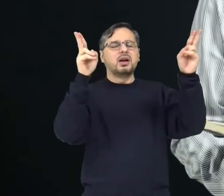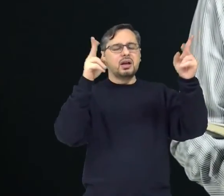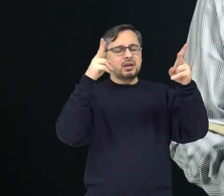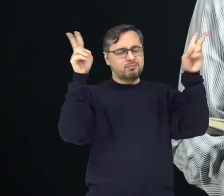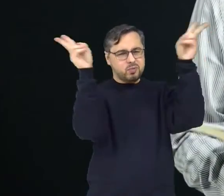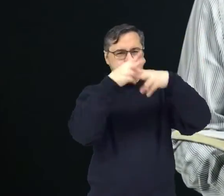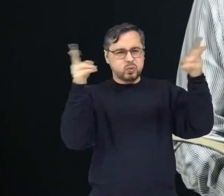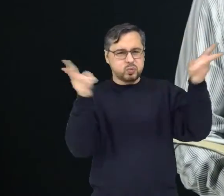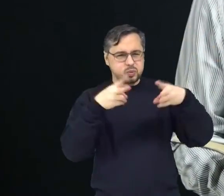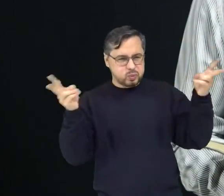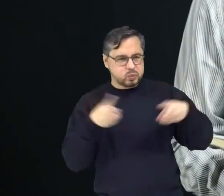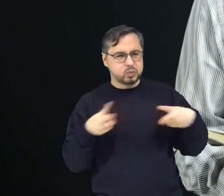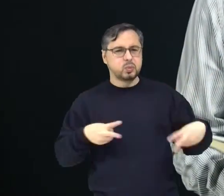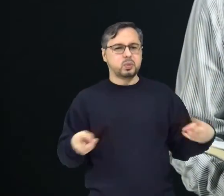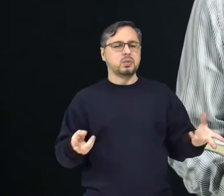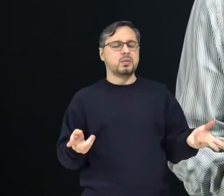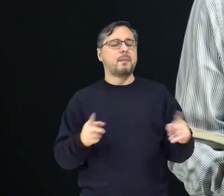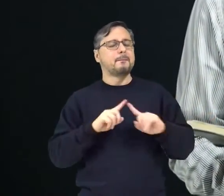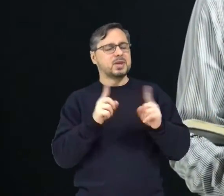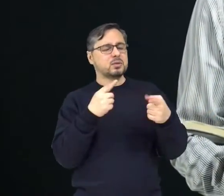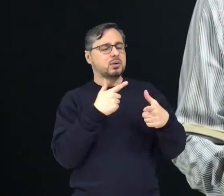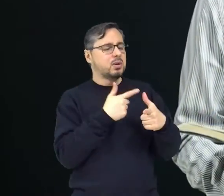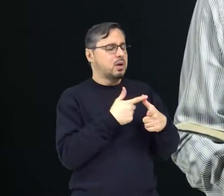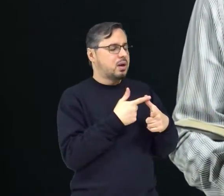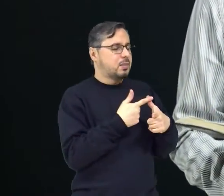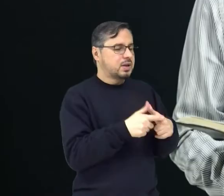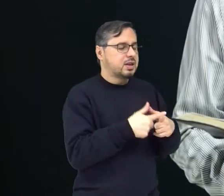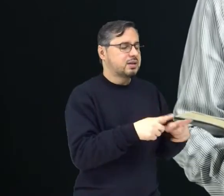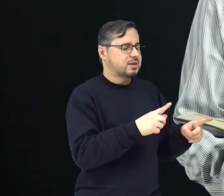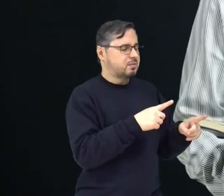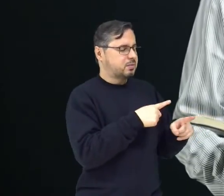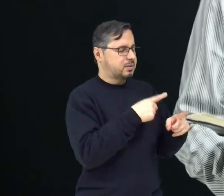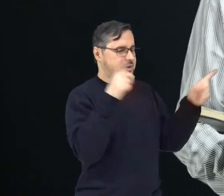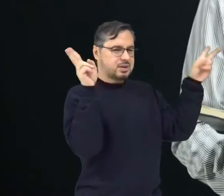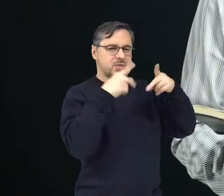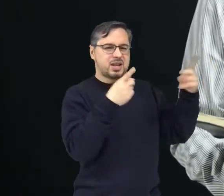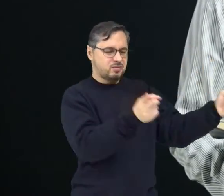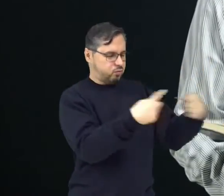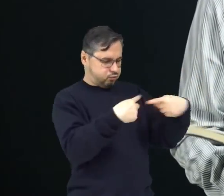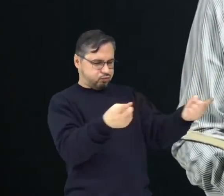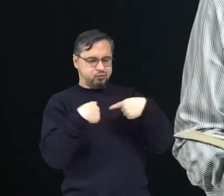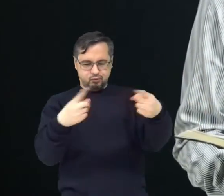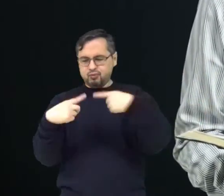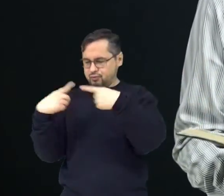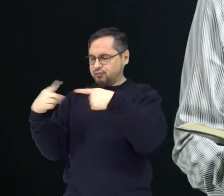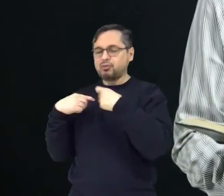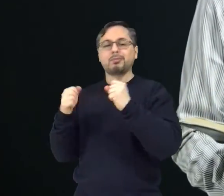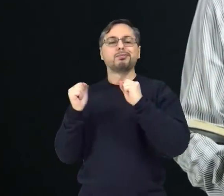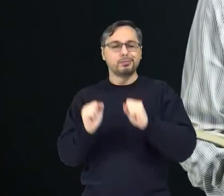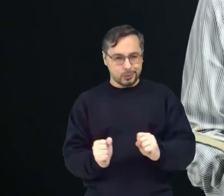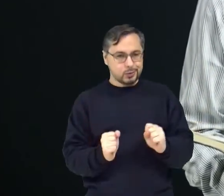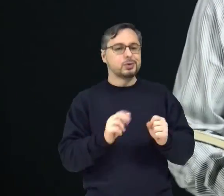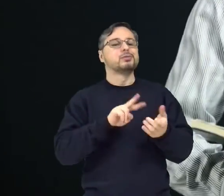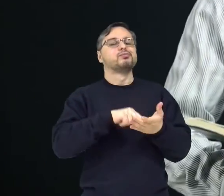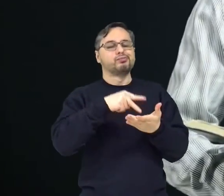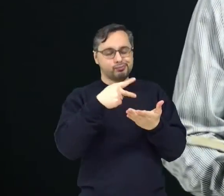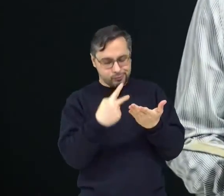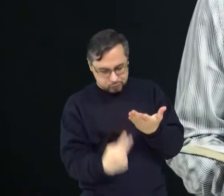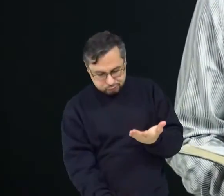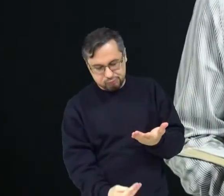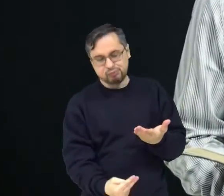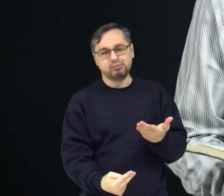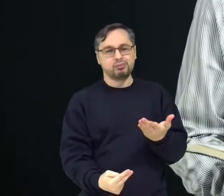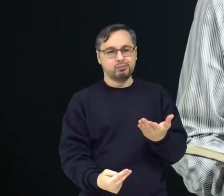A questão é que as tempestades que se levantam contra você e contra mim, ela pode nos afundar, pode nos derrotar, pode